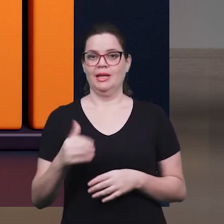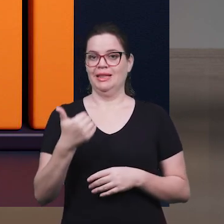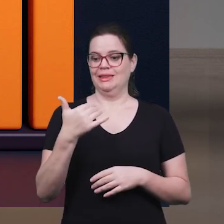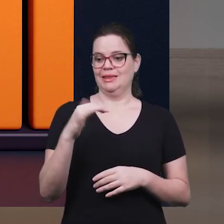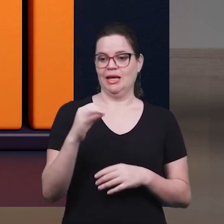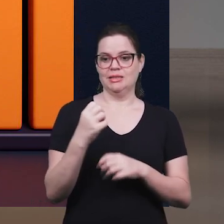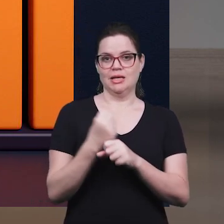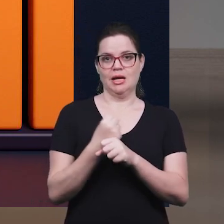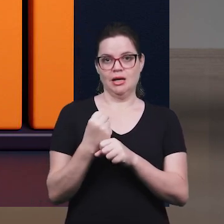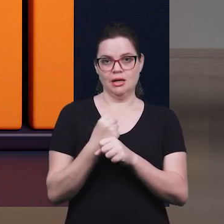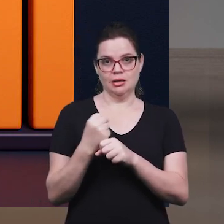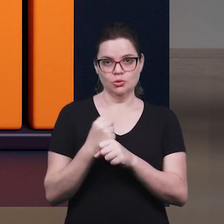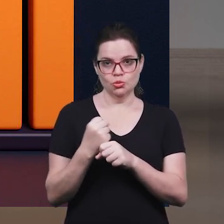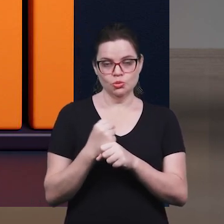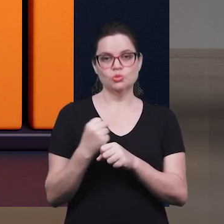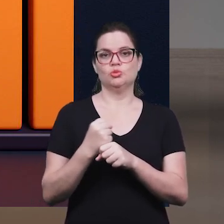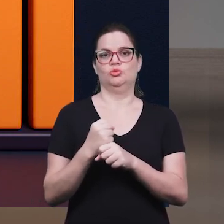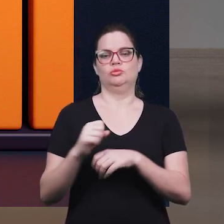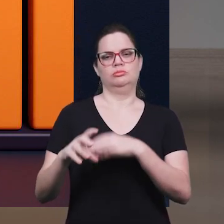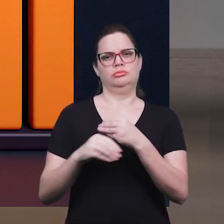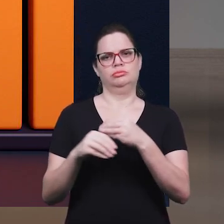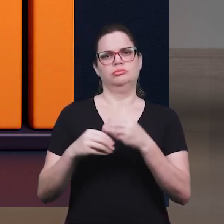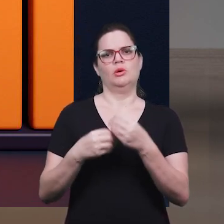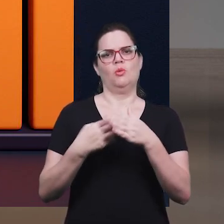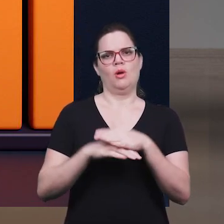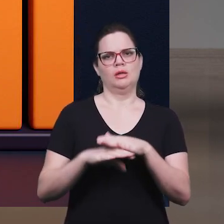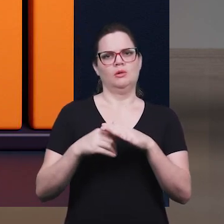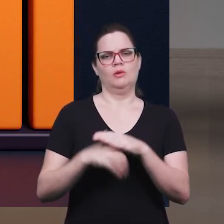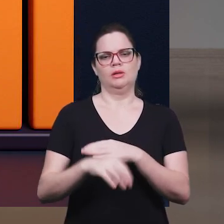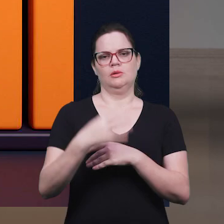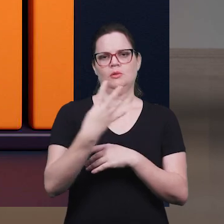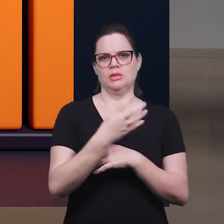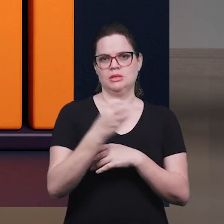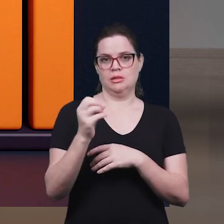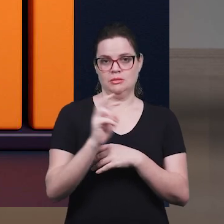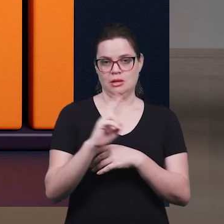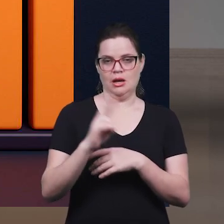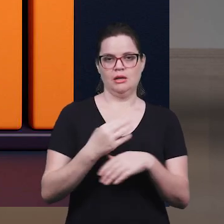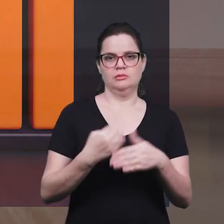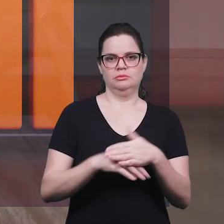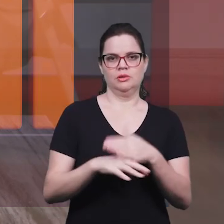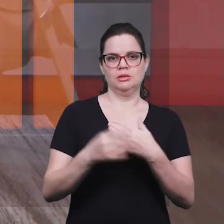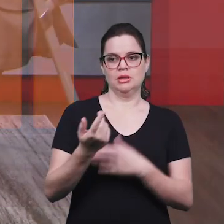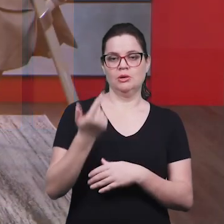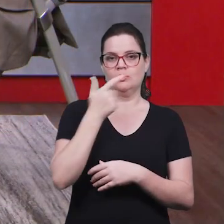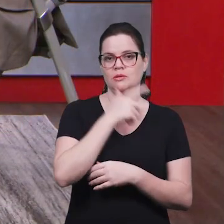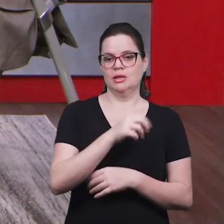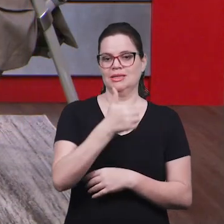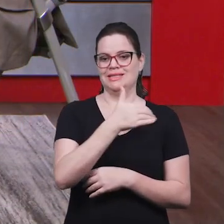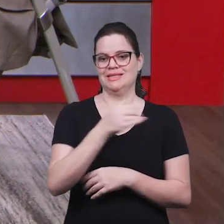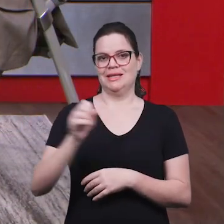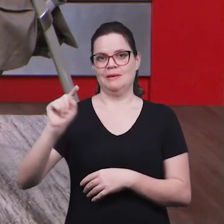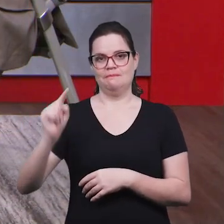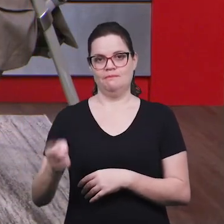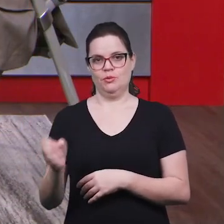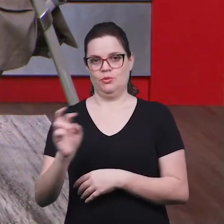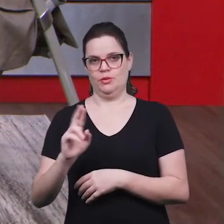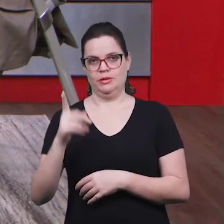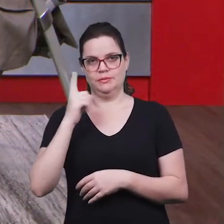10 anos de acúmulo, mensalmente, você chega a R$100 mil. E eu trouxe uma segunda